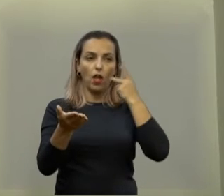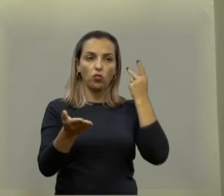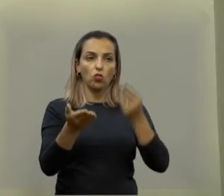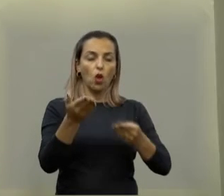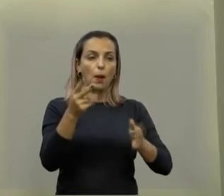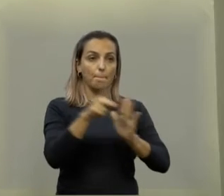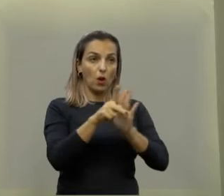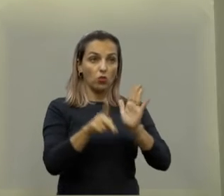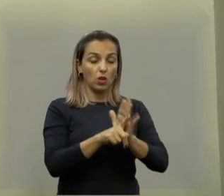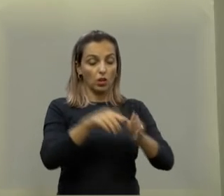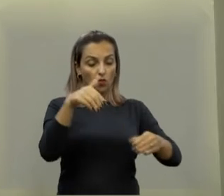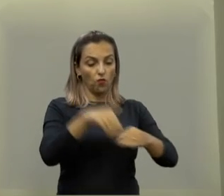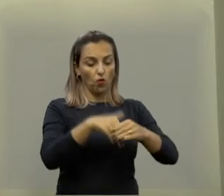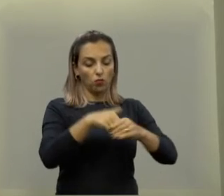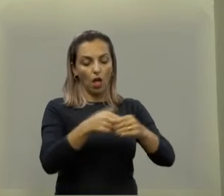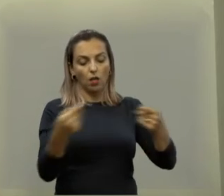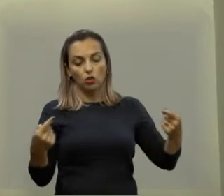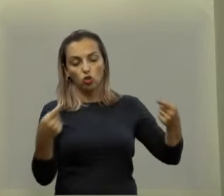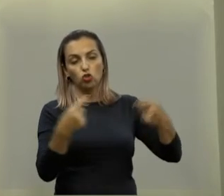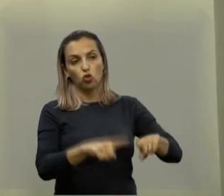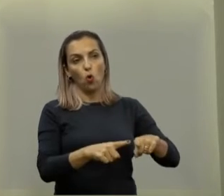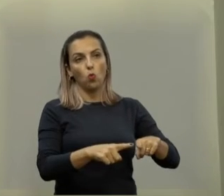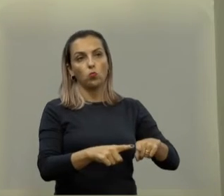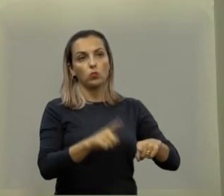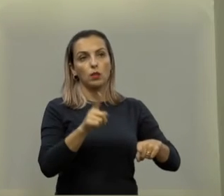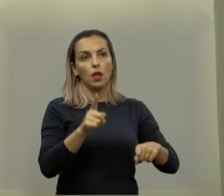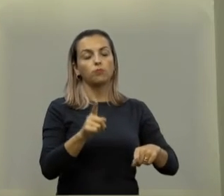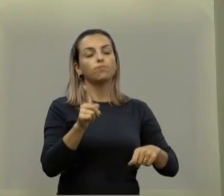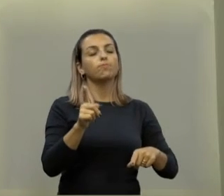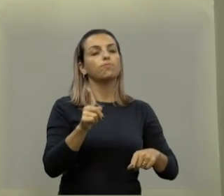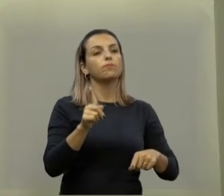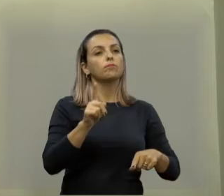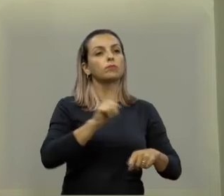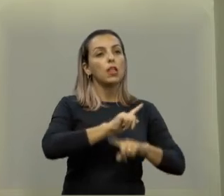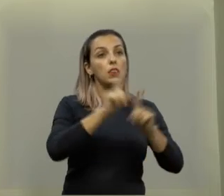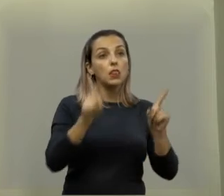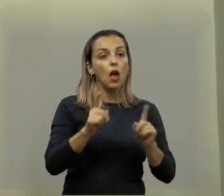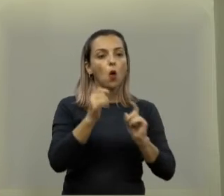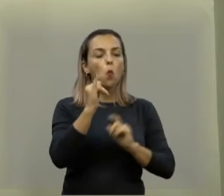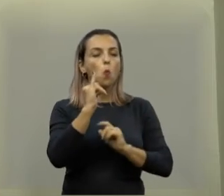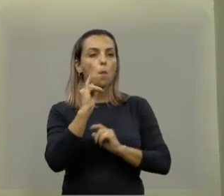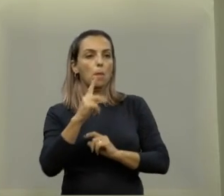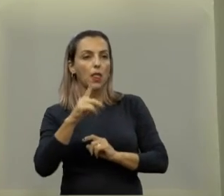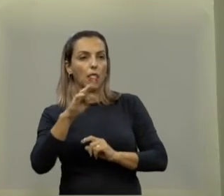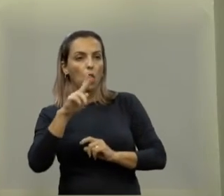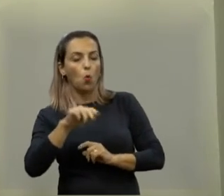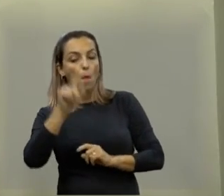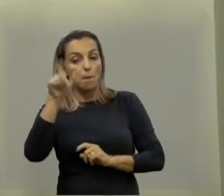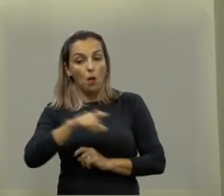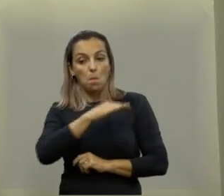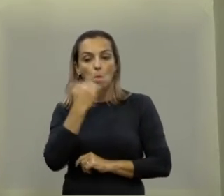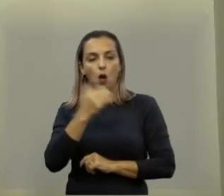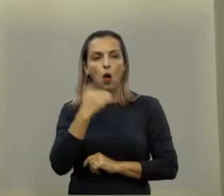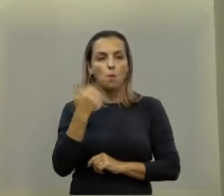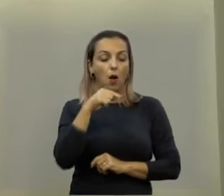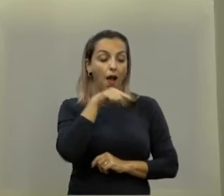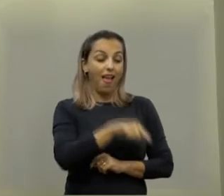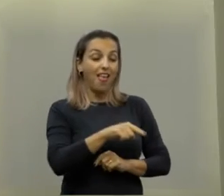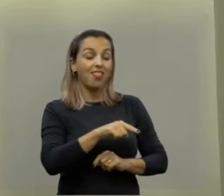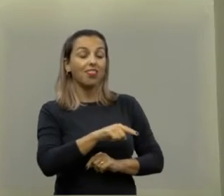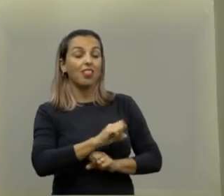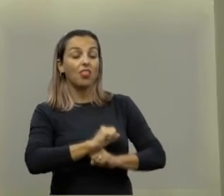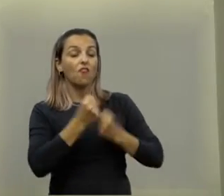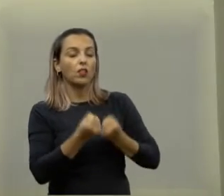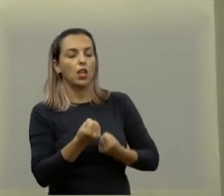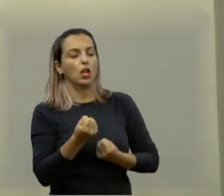a votarem contra também não ao IPTU dos mortos e não estão ou não Estarão aqui para se defender